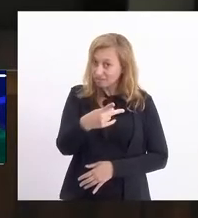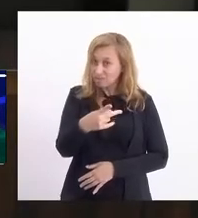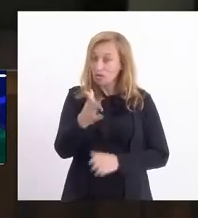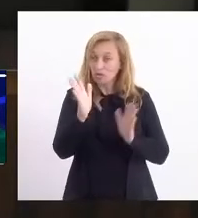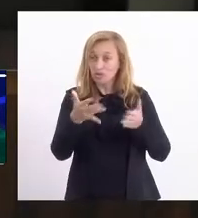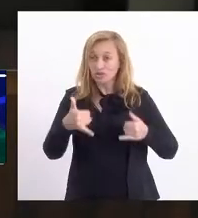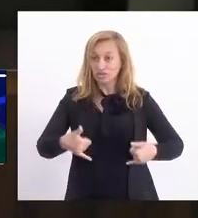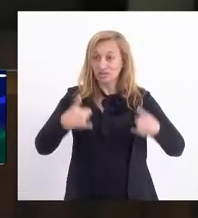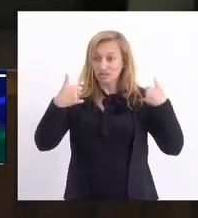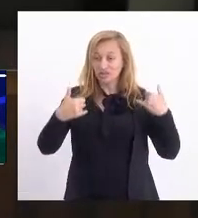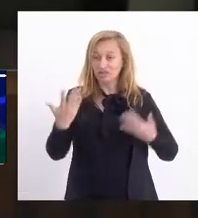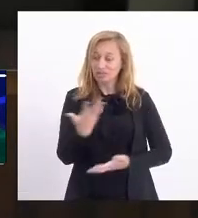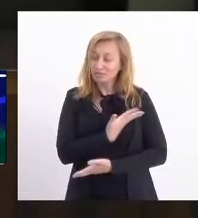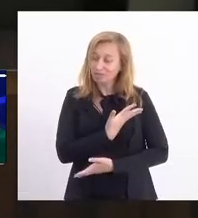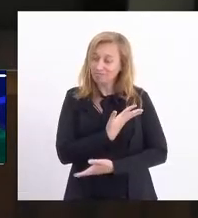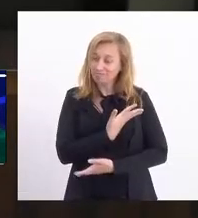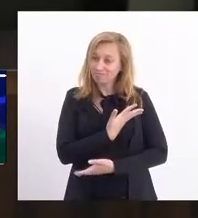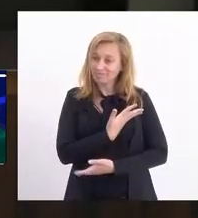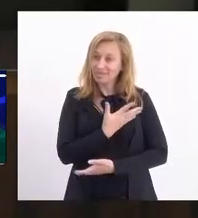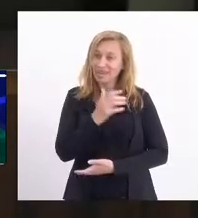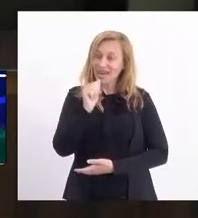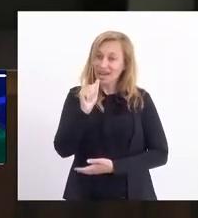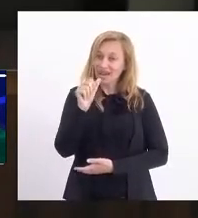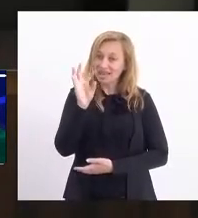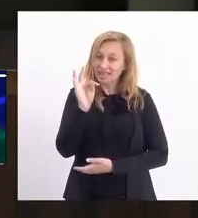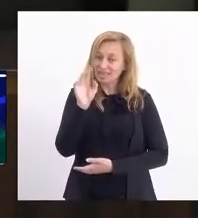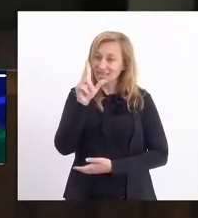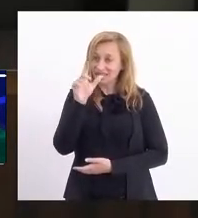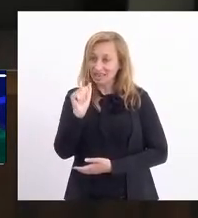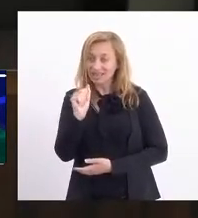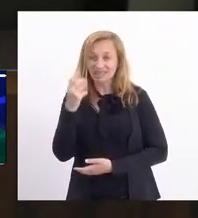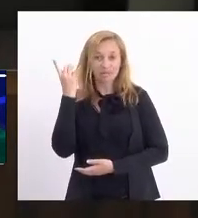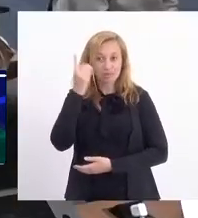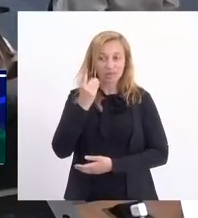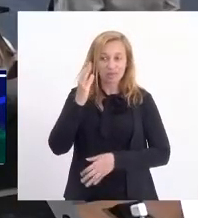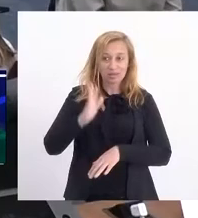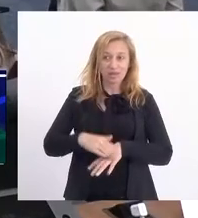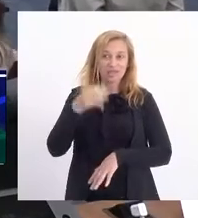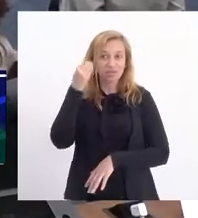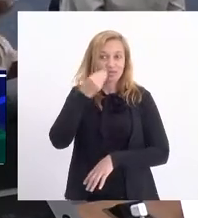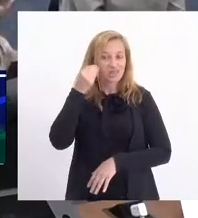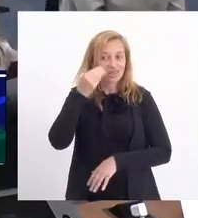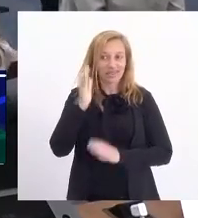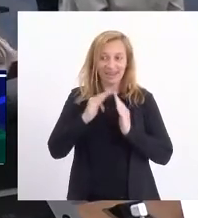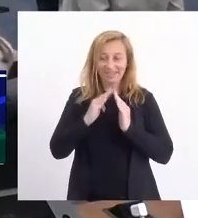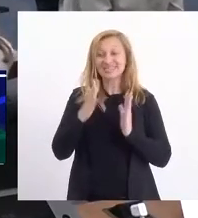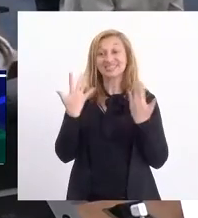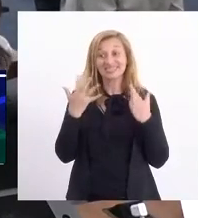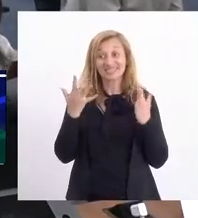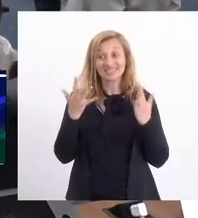é aniversário do nosso amigo Átila Nunes, o deputado mais experiente da casa.